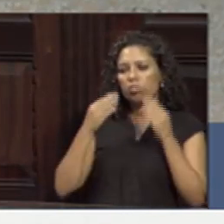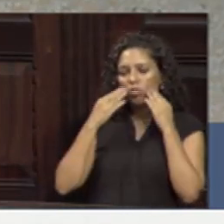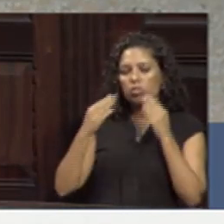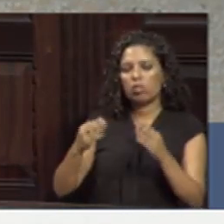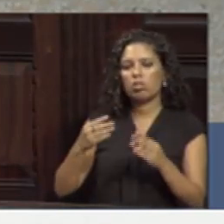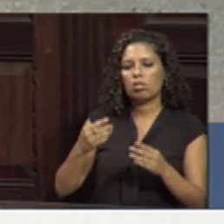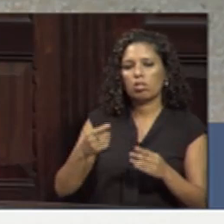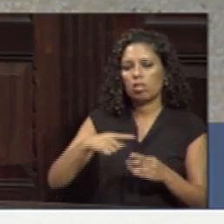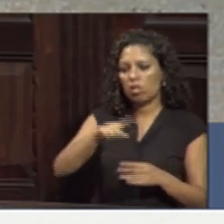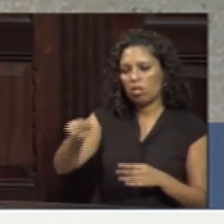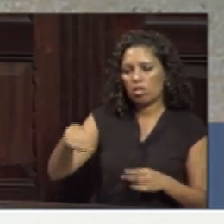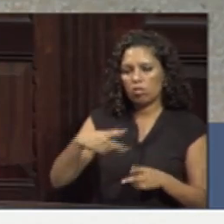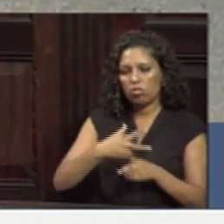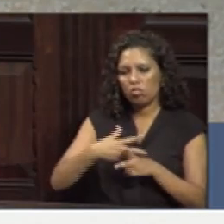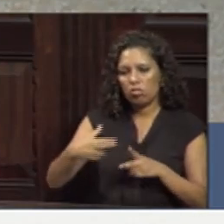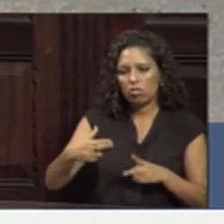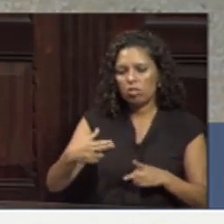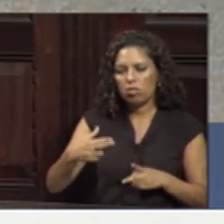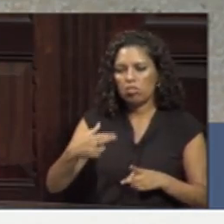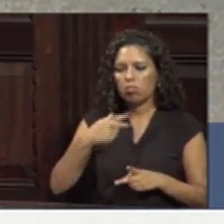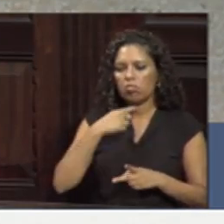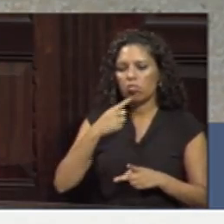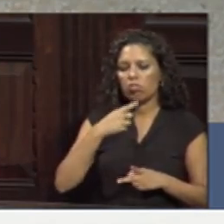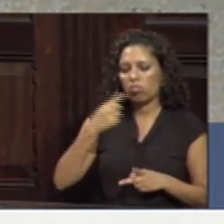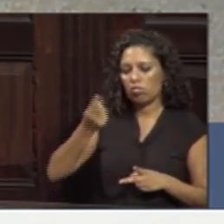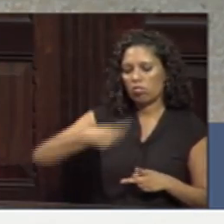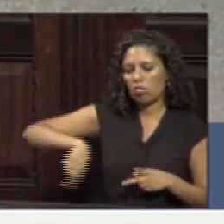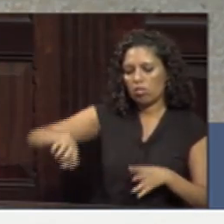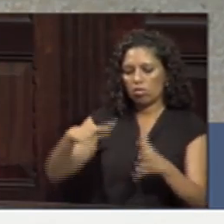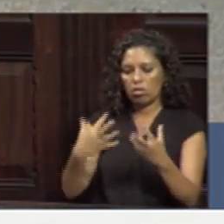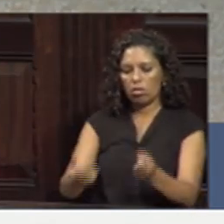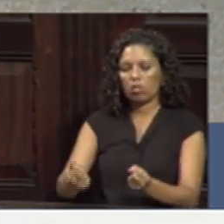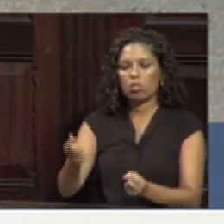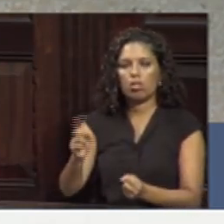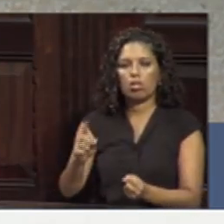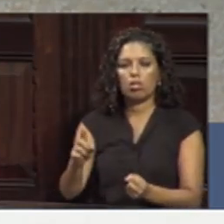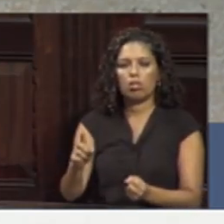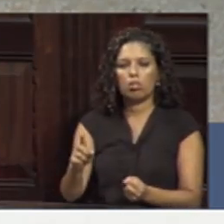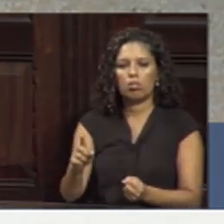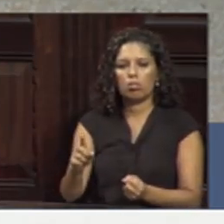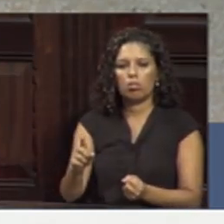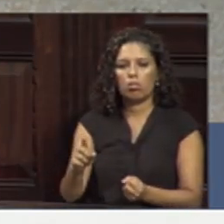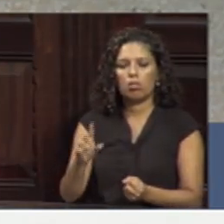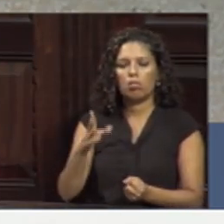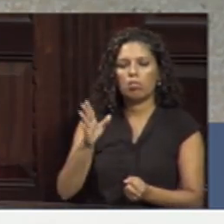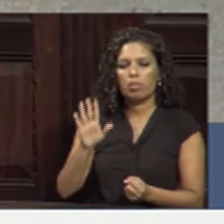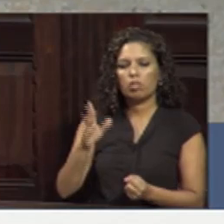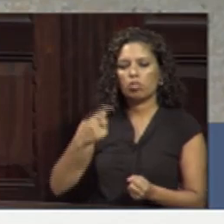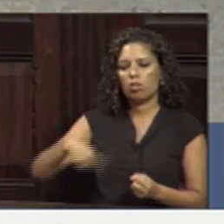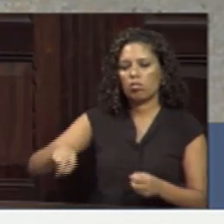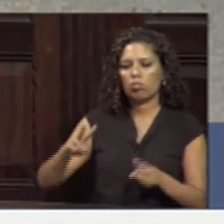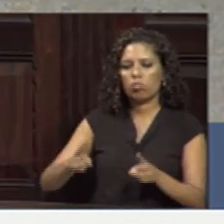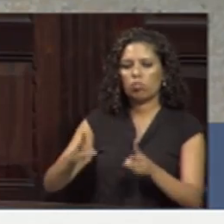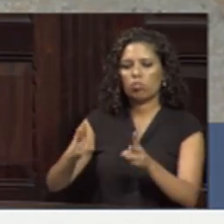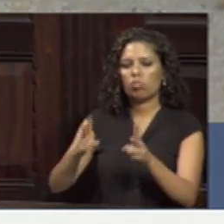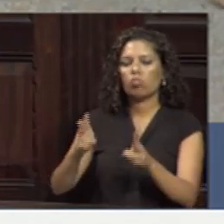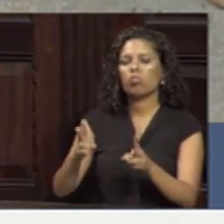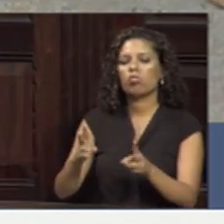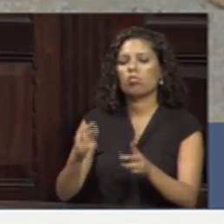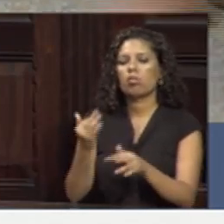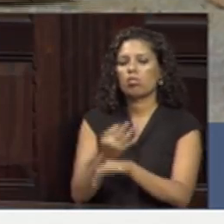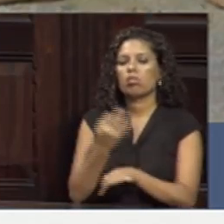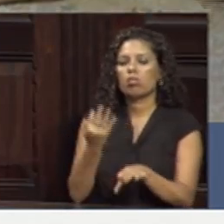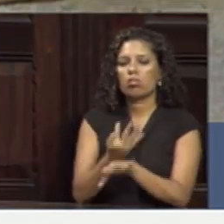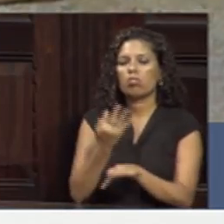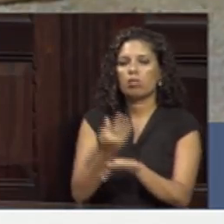assassinos. Não permitiremos isso. Cada um na sua esfera. Nós vamos continuar lutando. E a